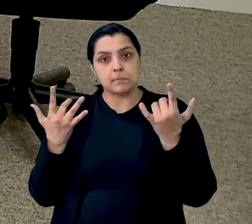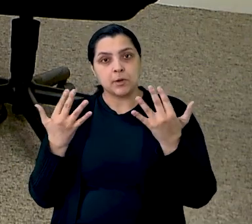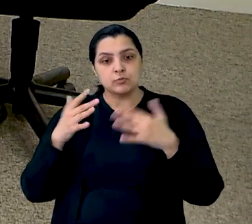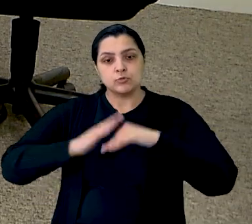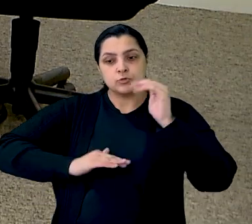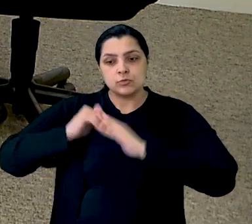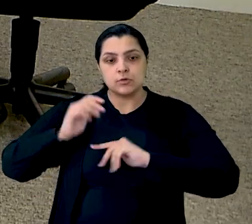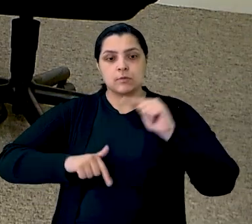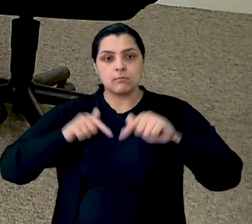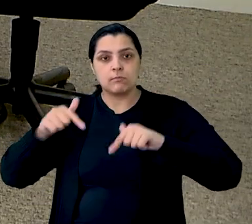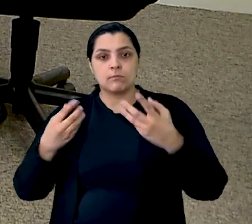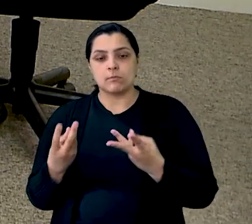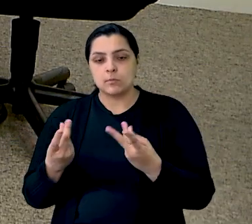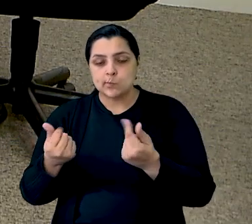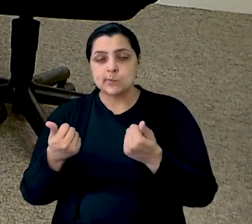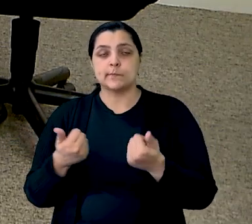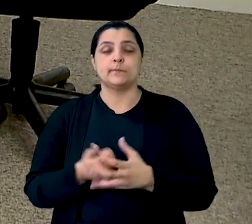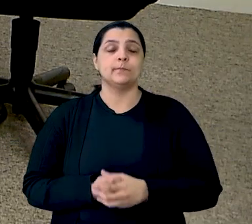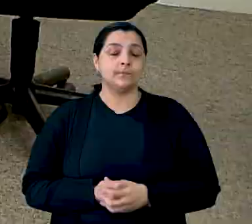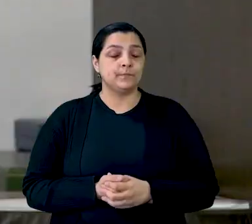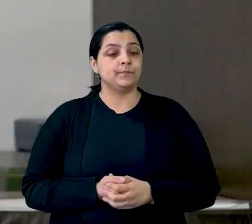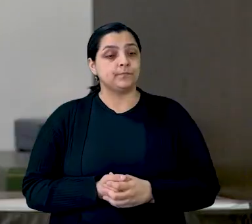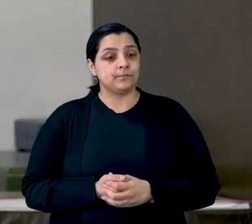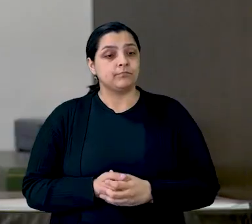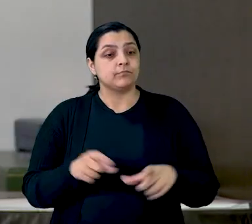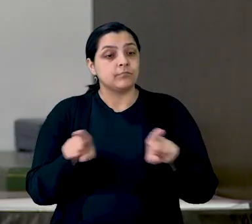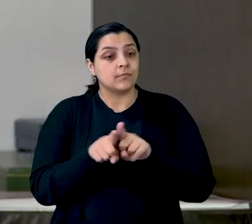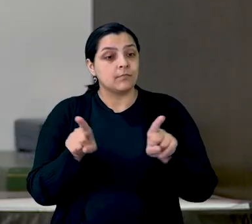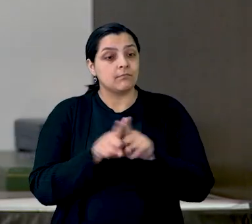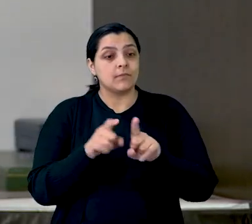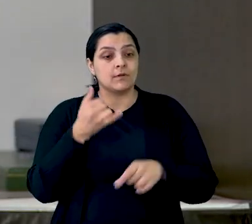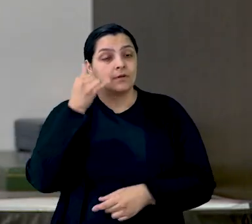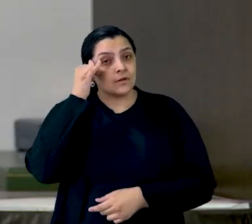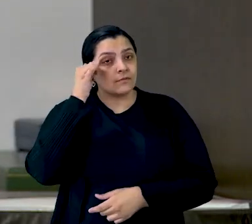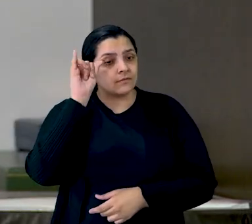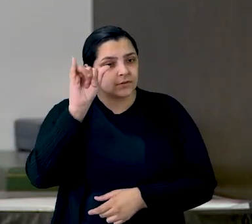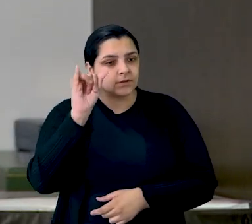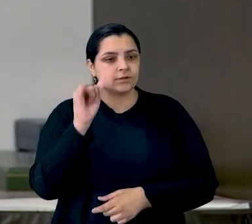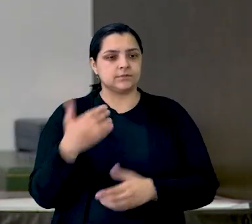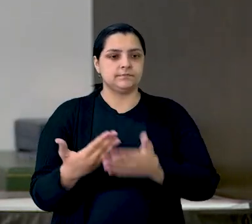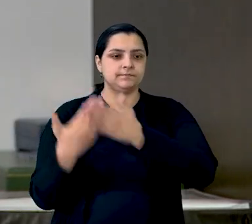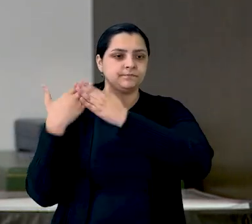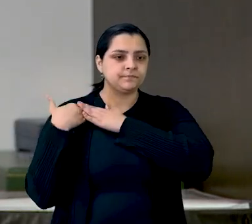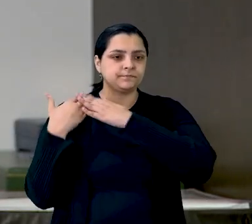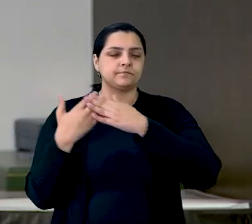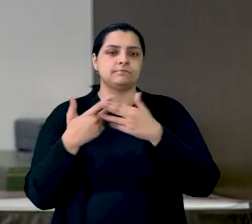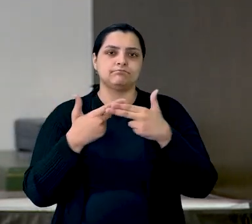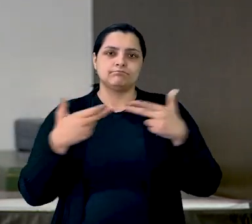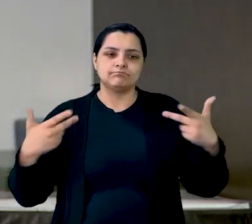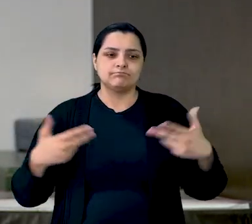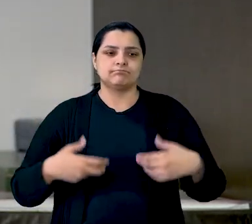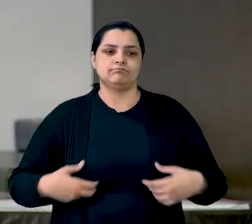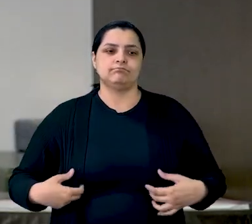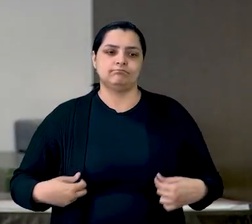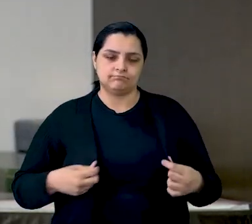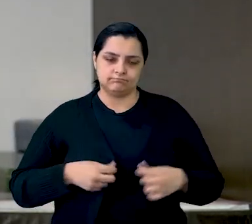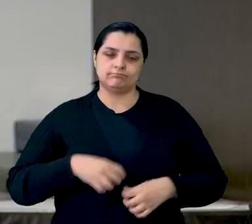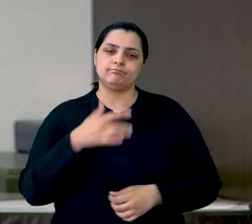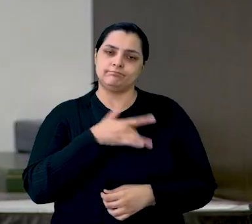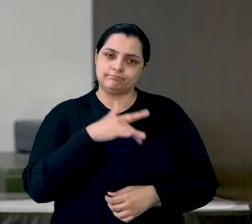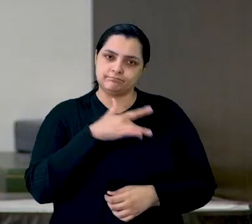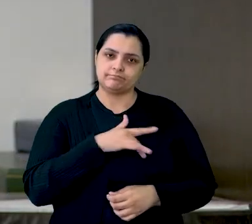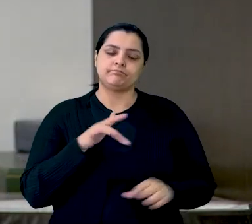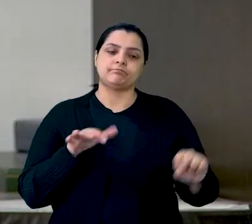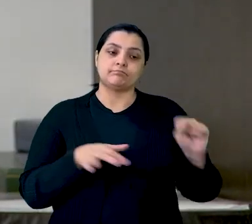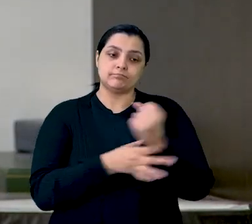mão de obra qualificada, uma mão de obra que tenha perenidade, e é um investimento também que previne responsabilizações de grande monta. Vale a